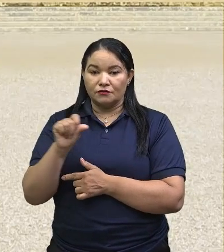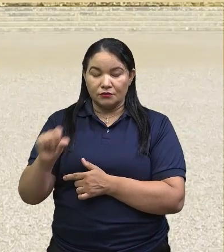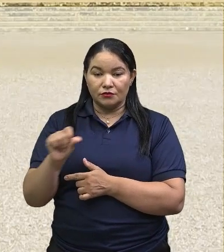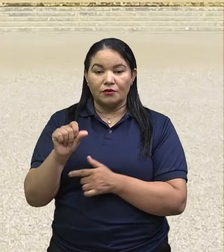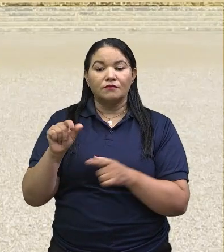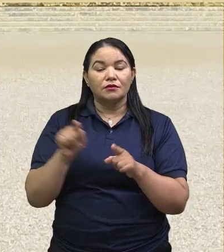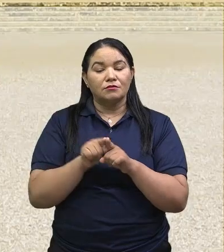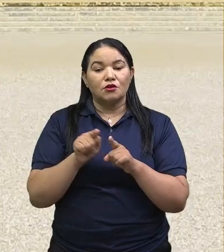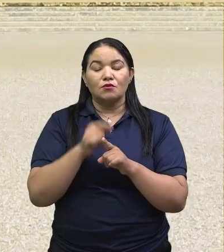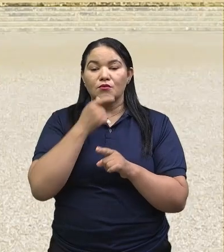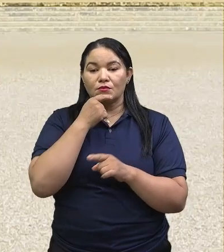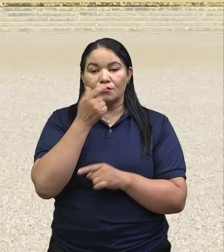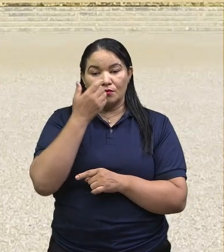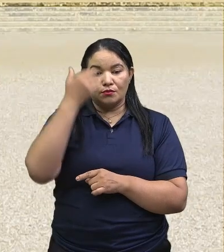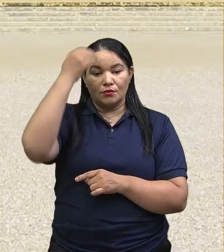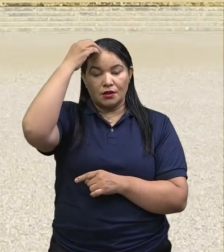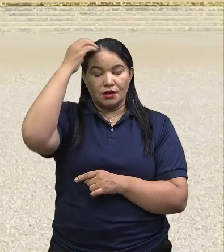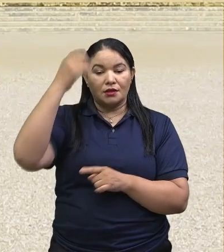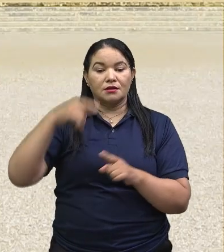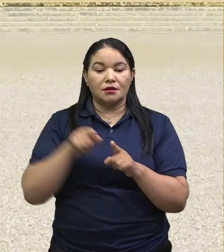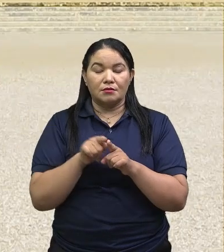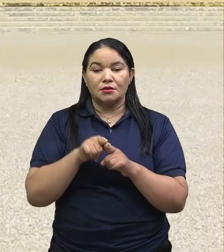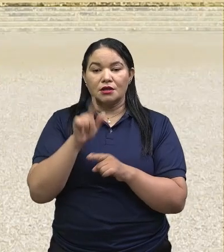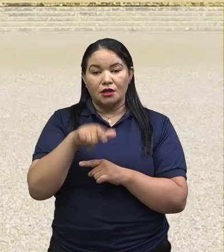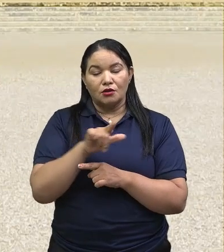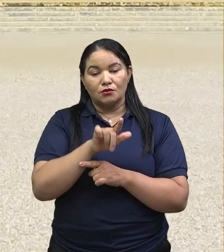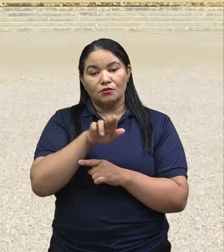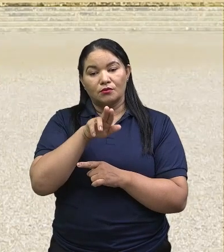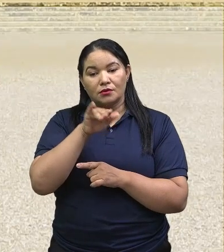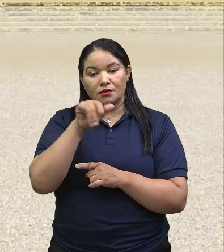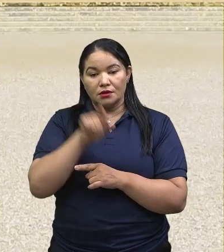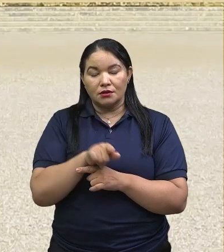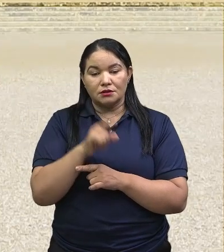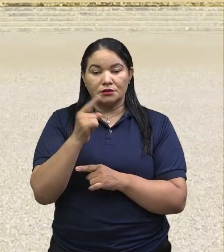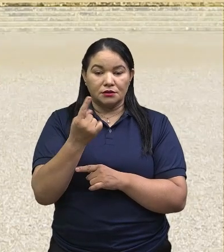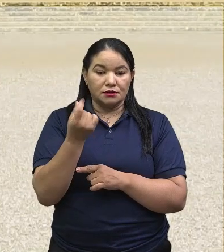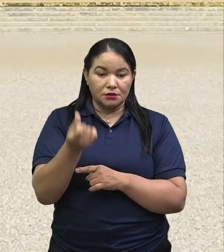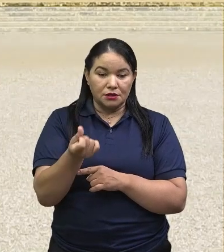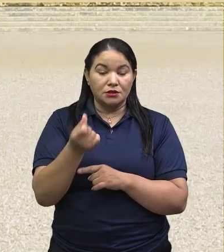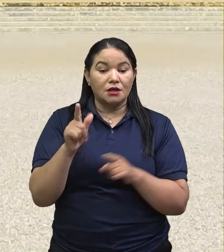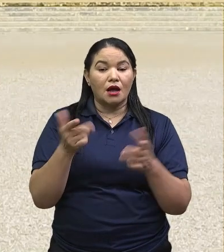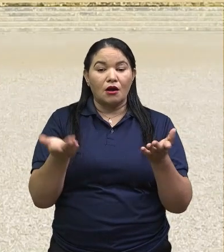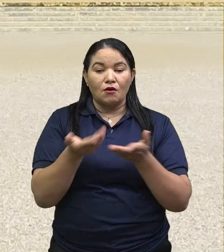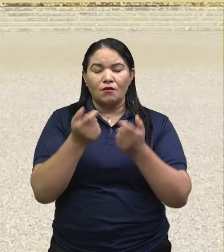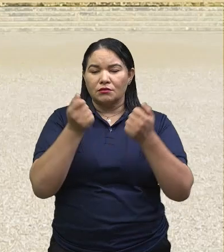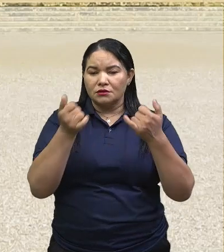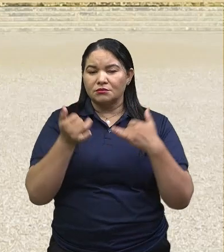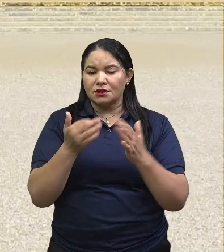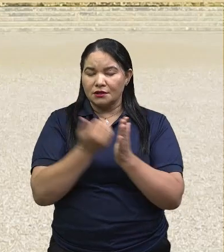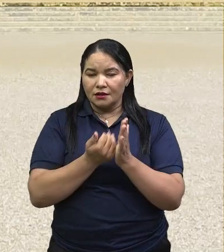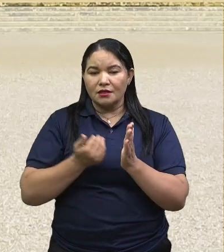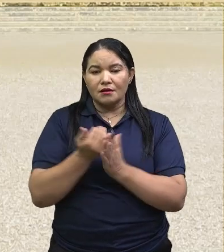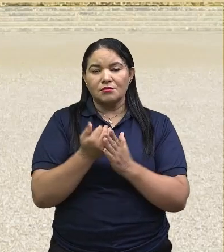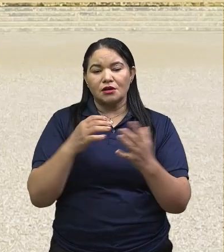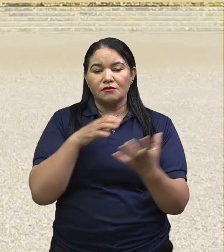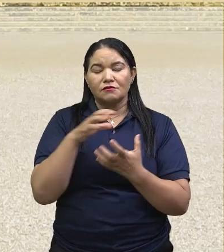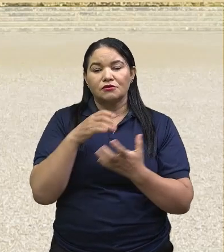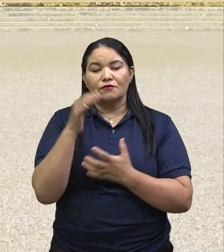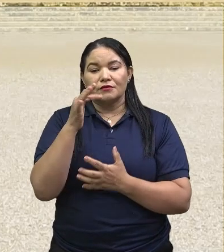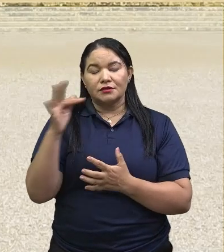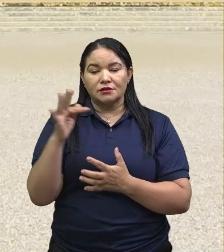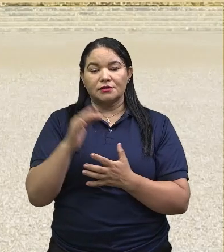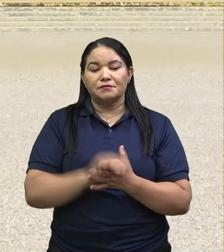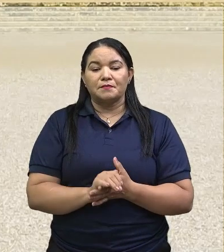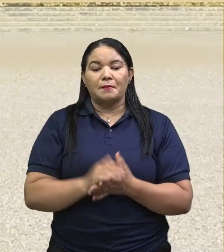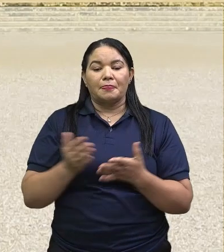1799, o rei em questão era o rei Luís XVI. E aí a gente vai para a definição da Revolução Francesa,